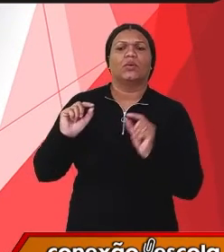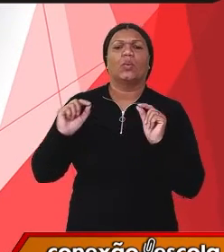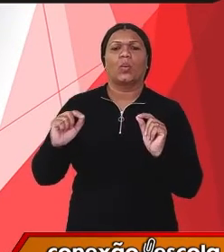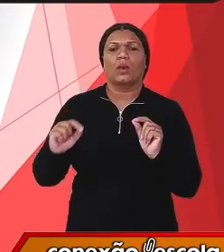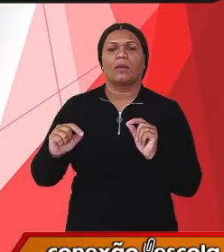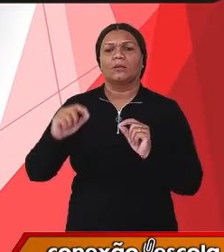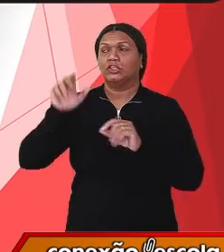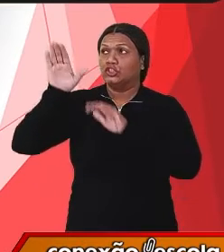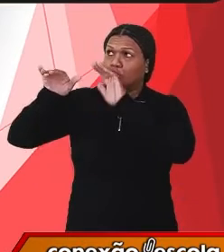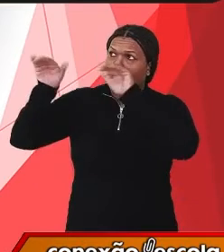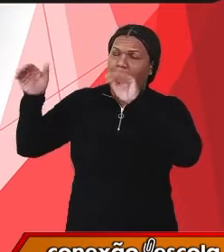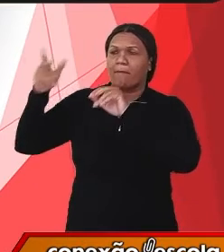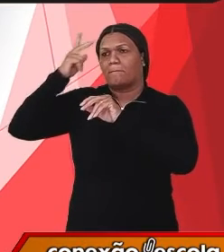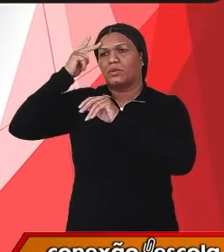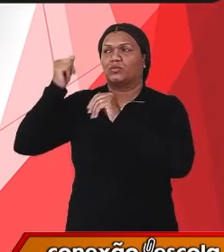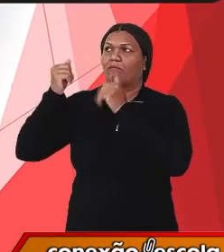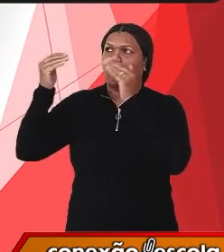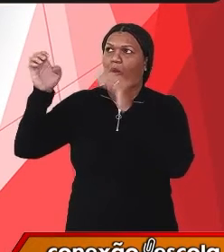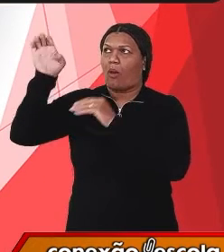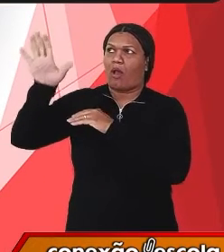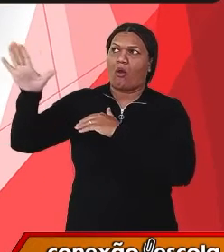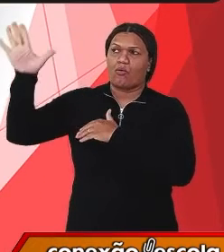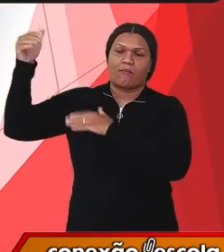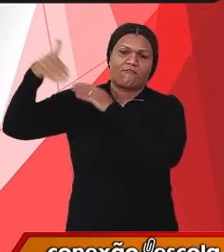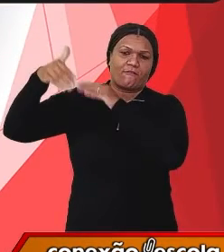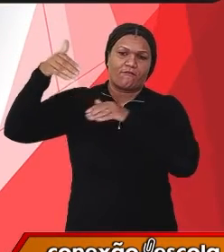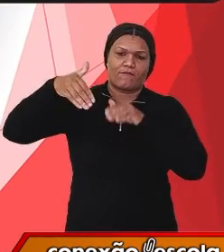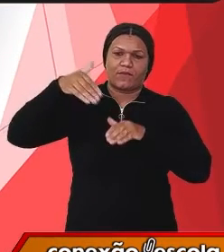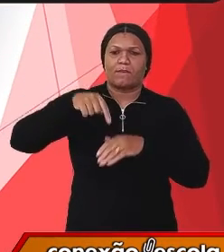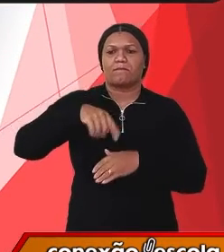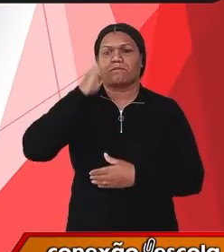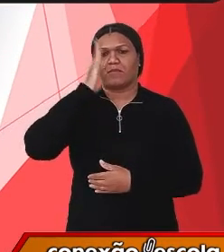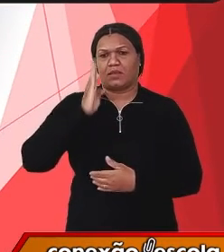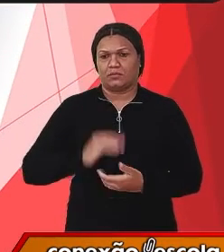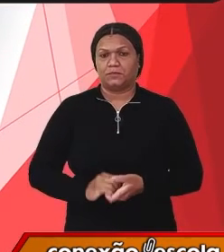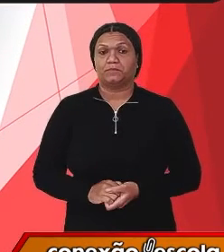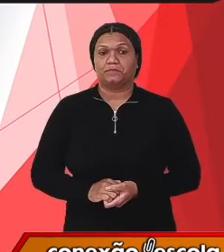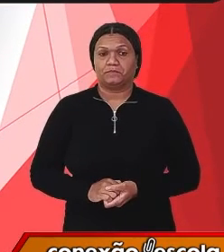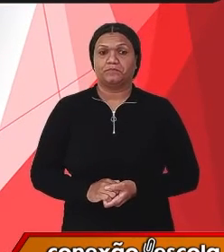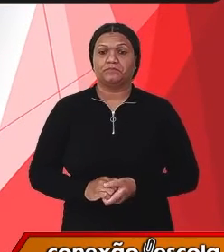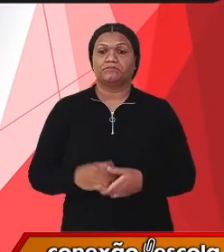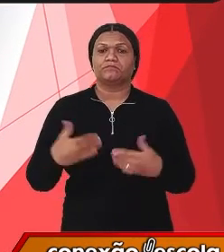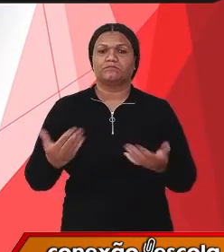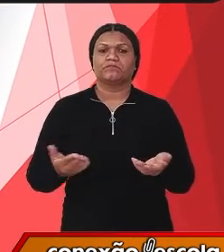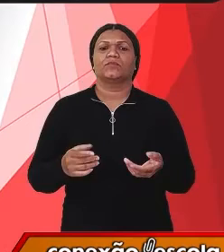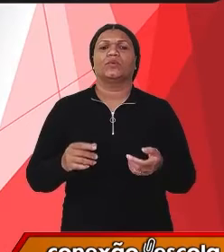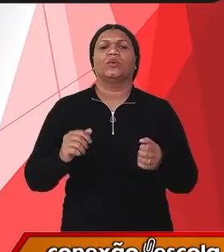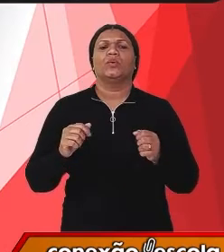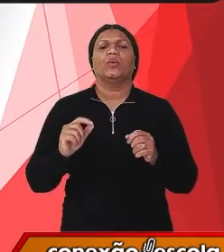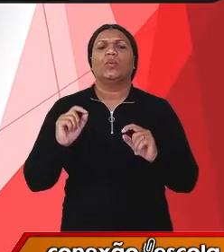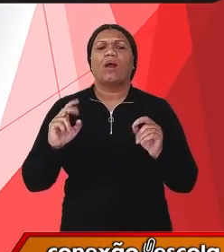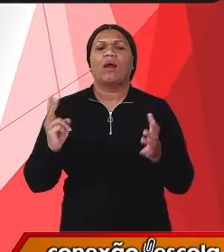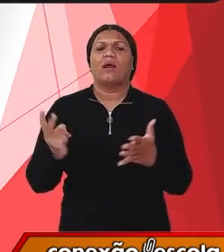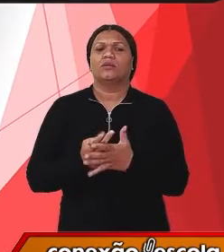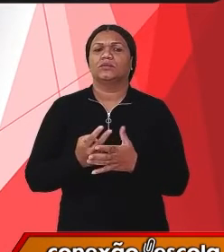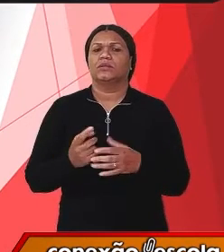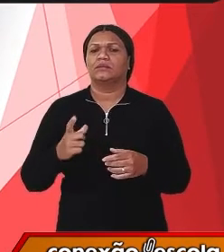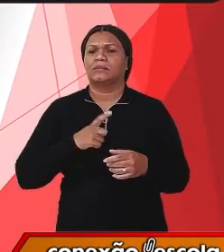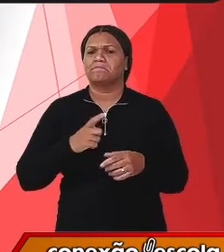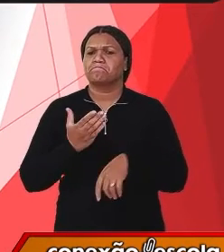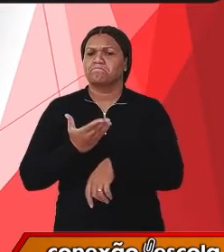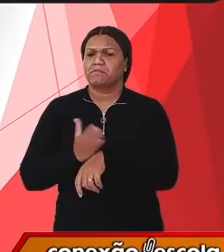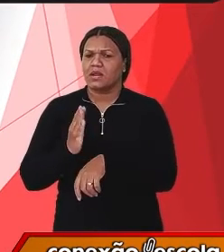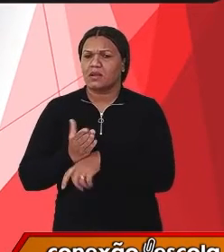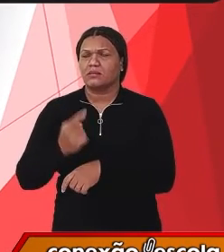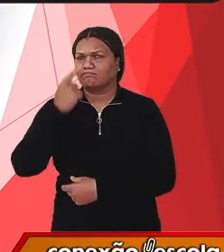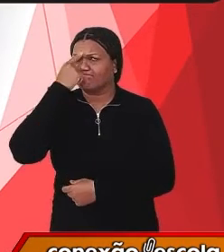trazer esses europeus para o Brasil. E aí, concomitante, juntamente com essas